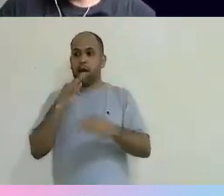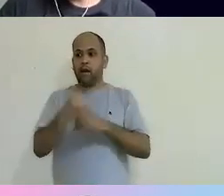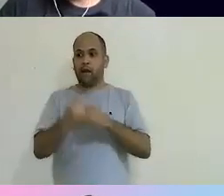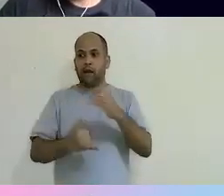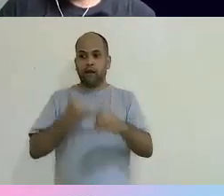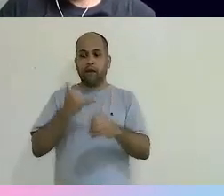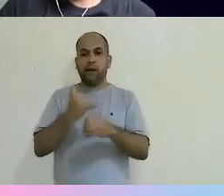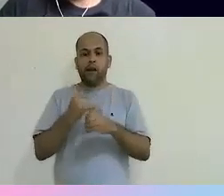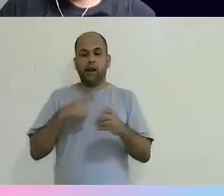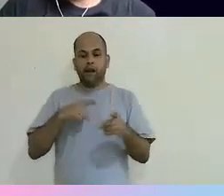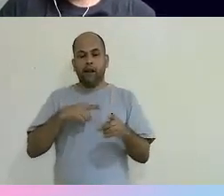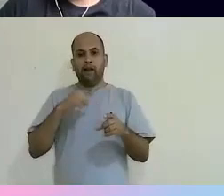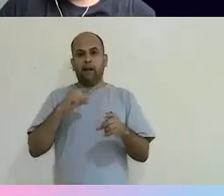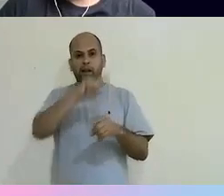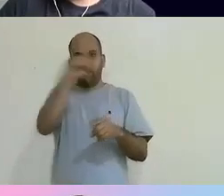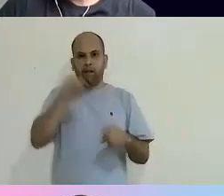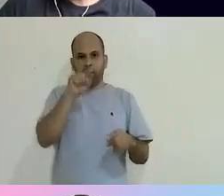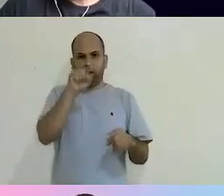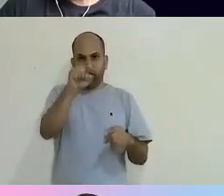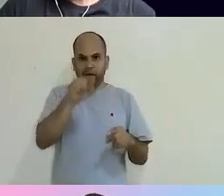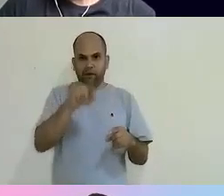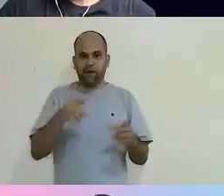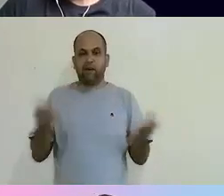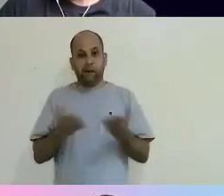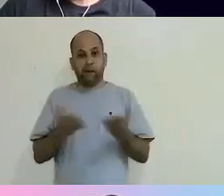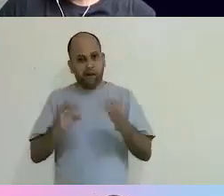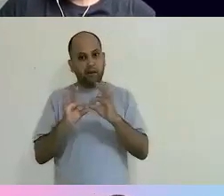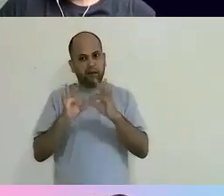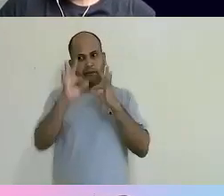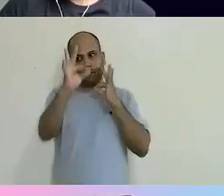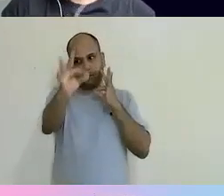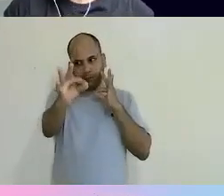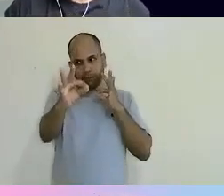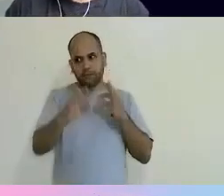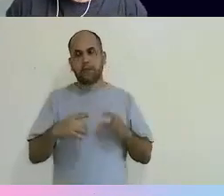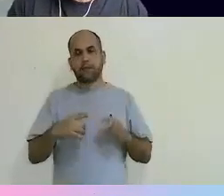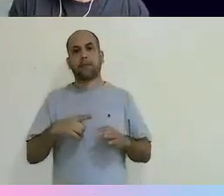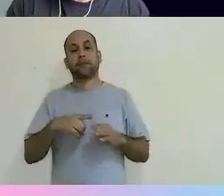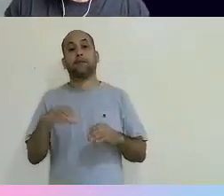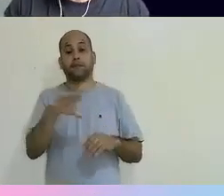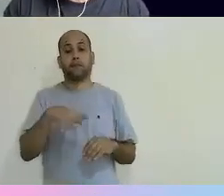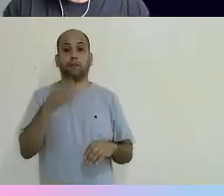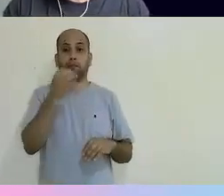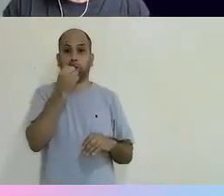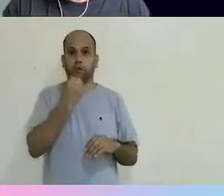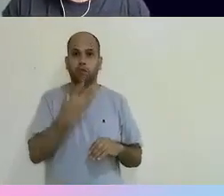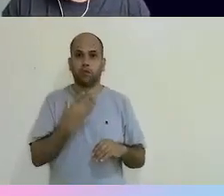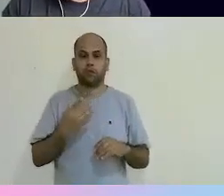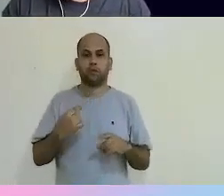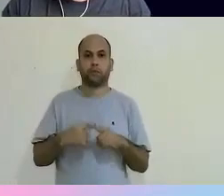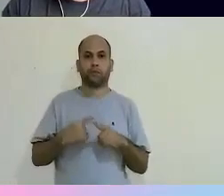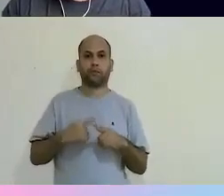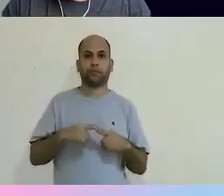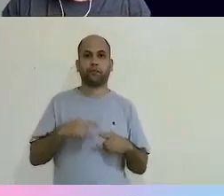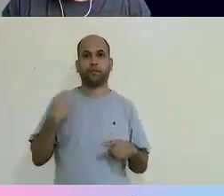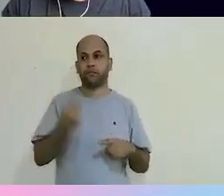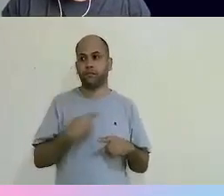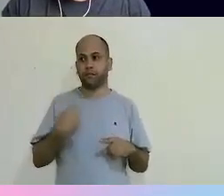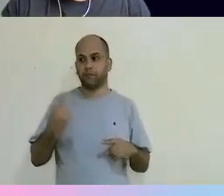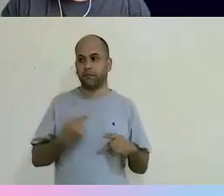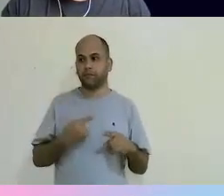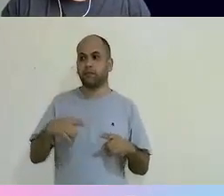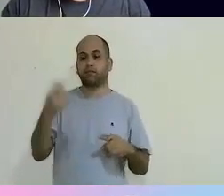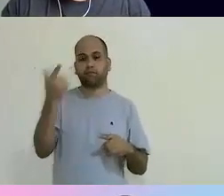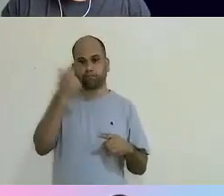Itaú. Hoje, a gente está no online, né? O que tem um lado super bom, que a gente ganhou capilaridade,